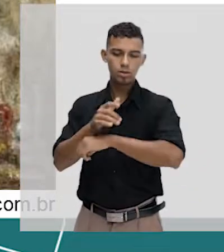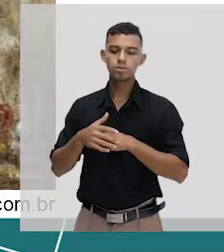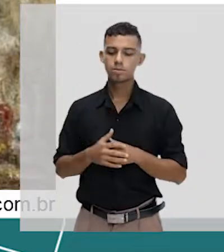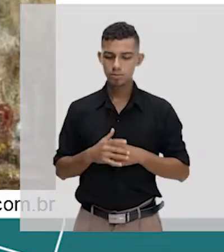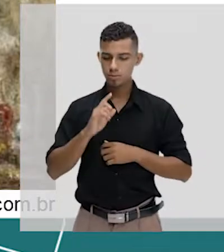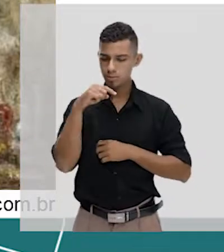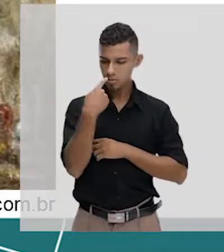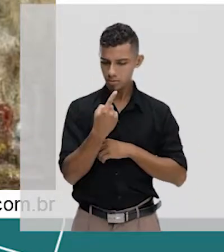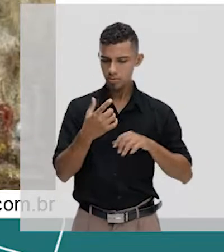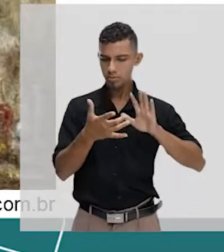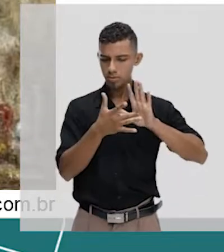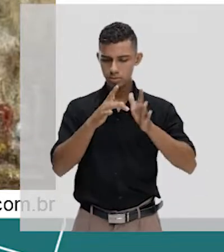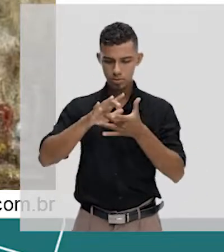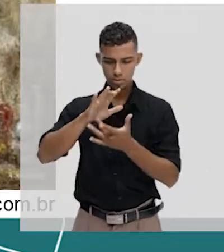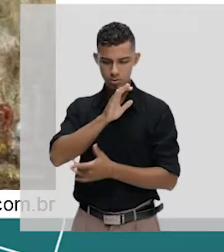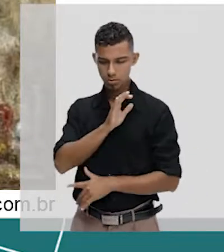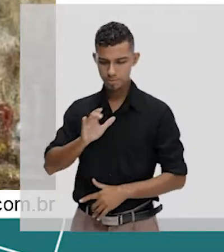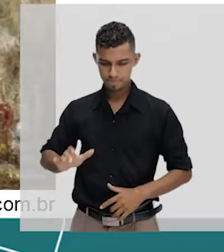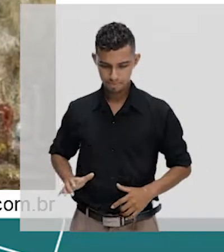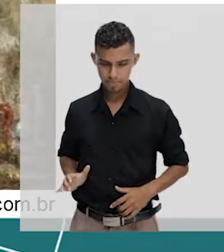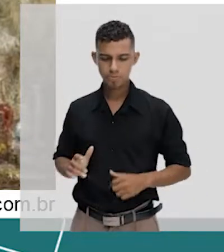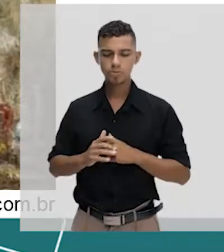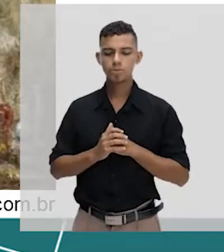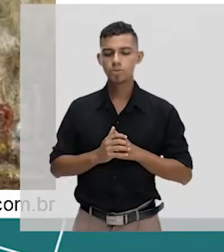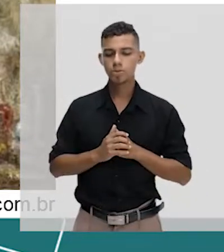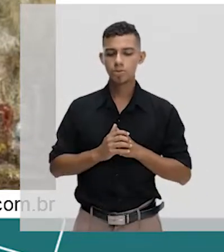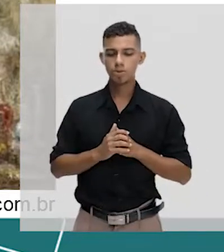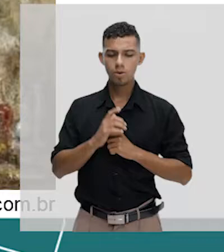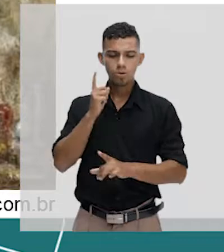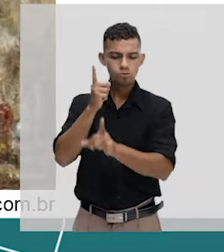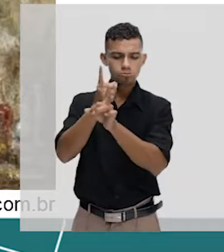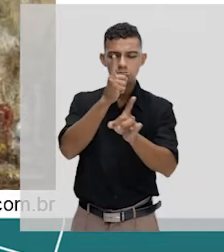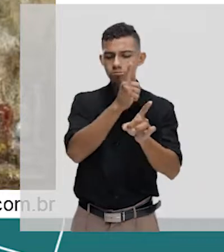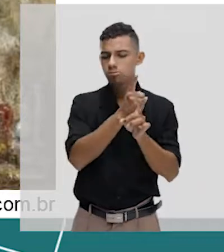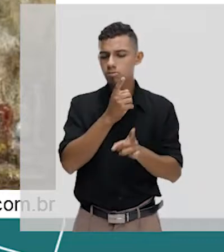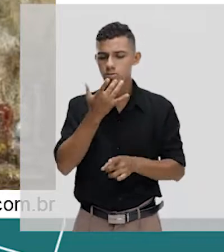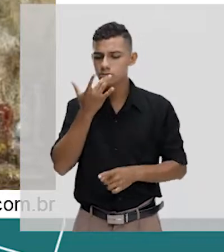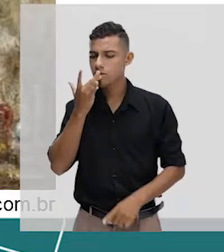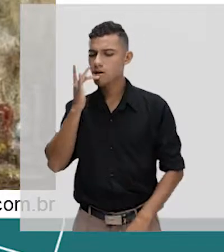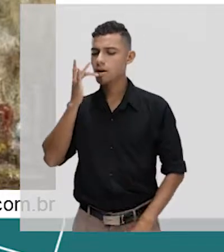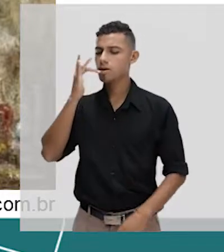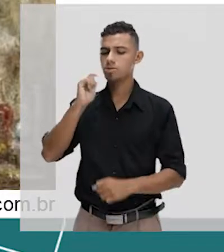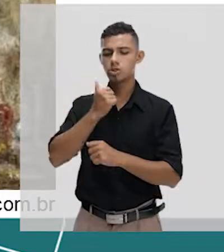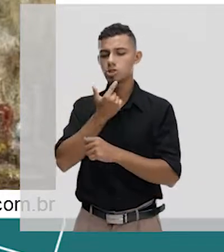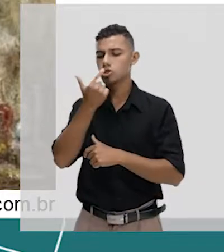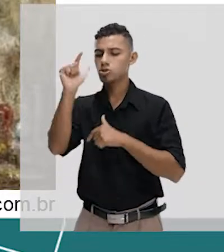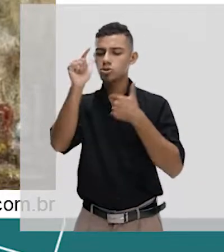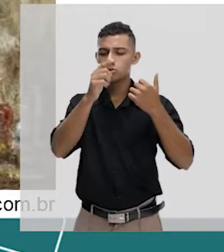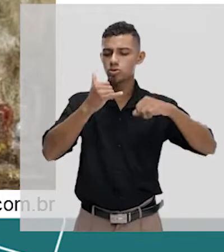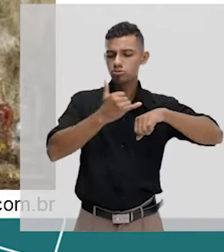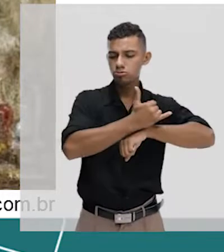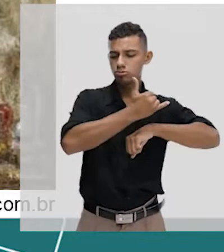de obter o ouro a partir da combinação de outros metais. Se tanto o